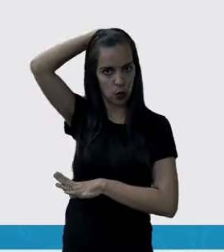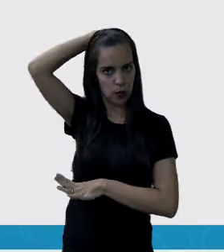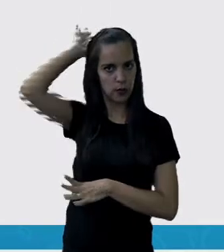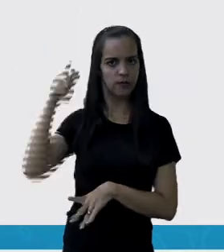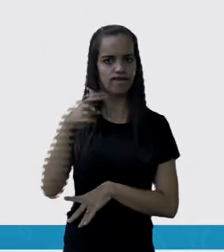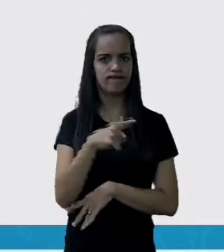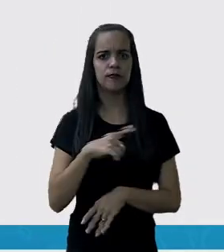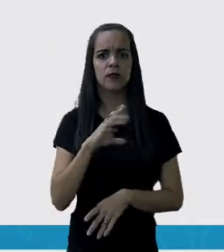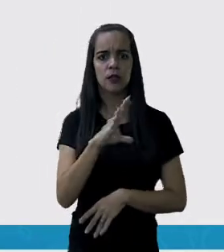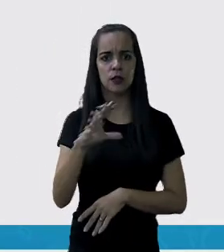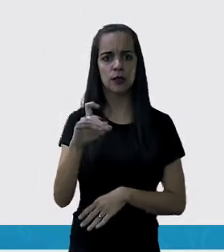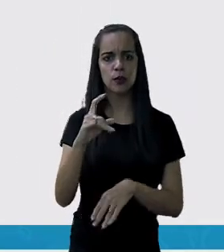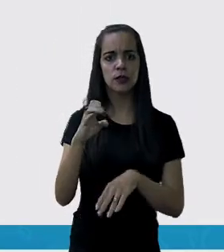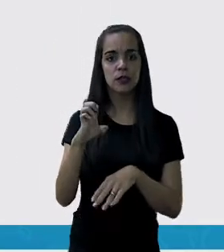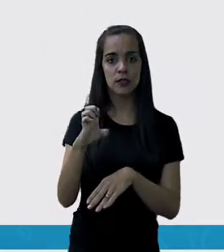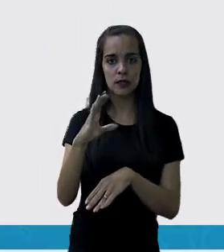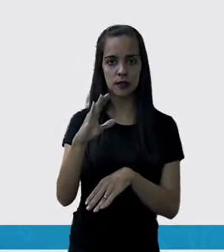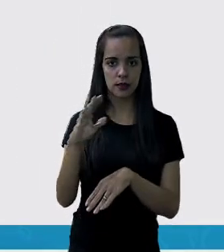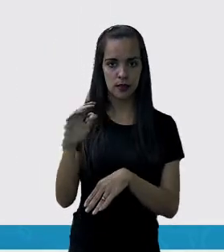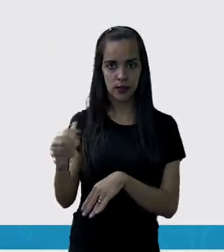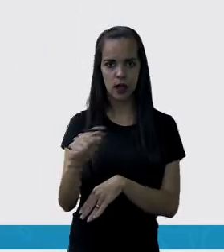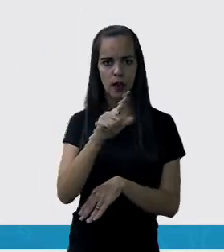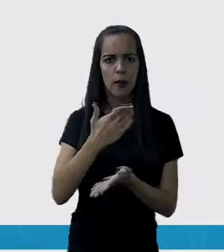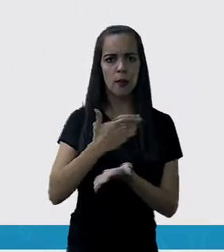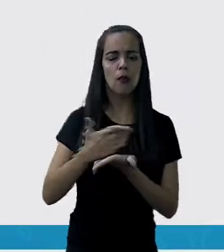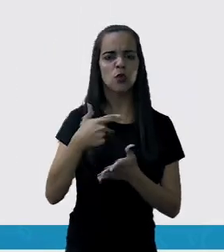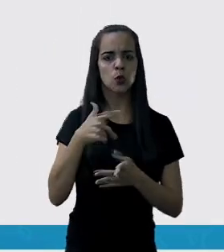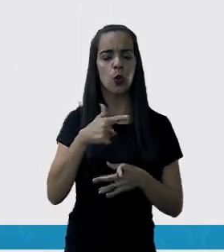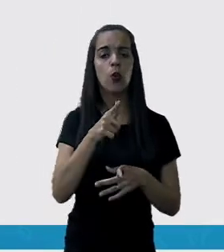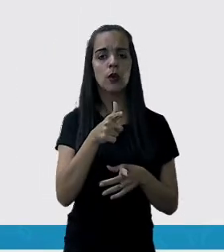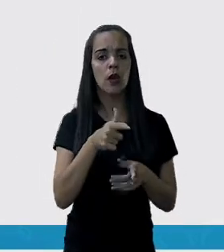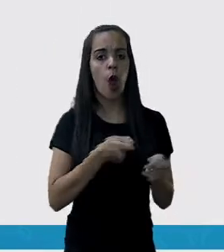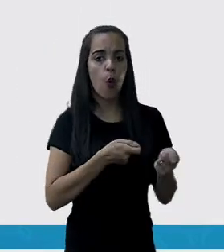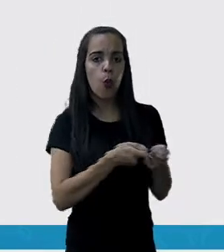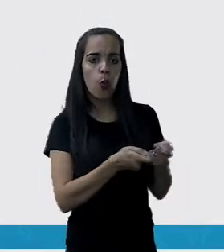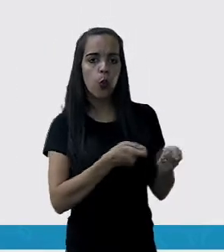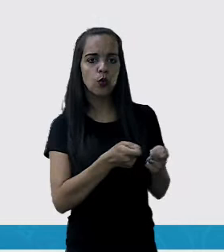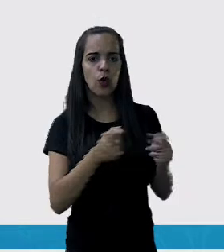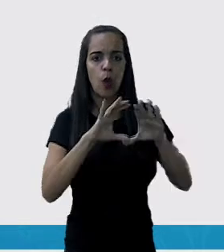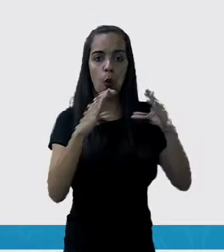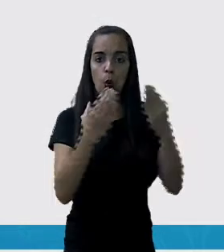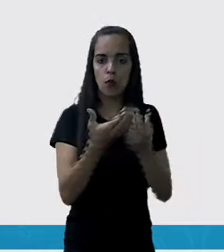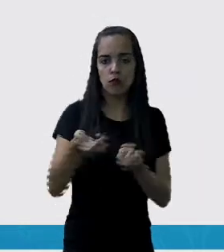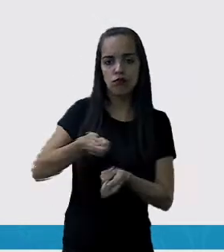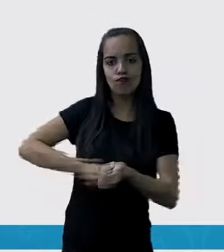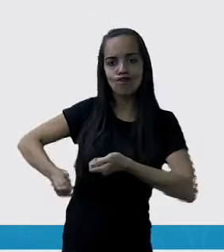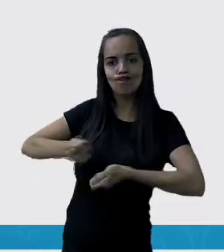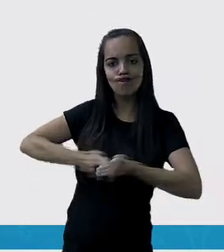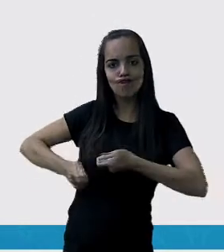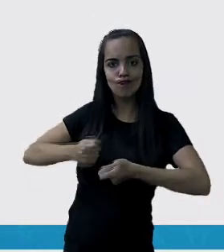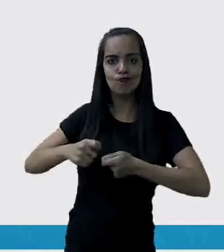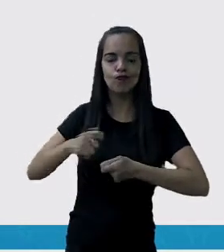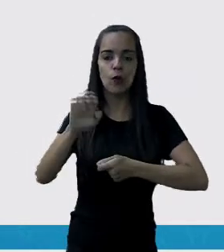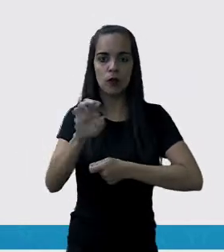passou a denominar-se Comunidade Econômica Europeia.